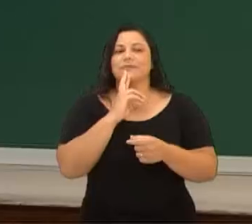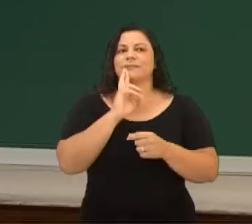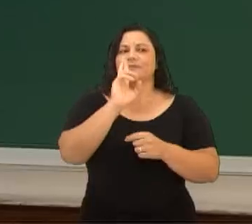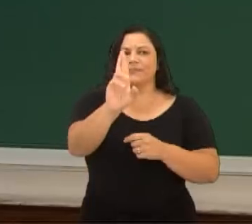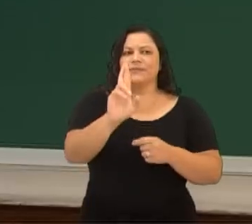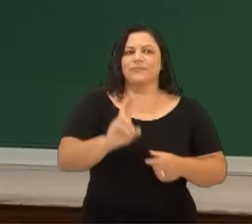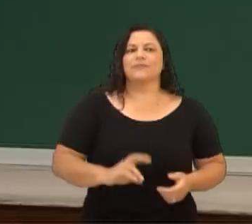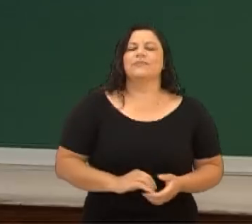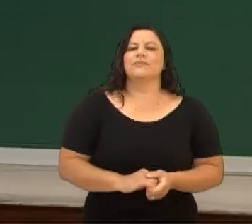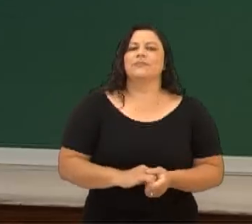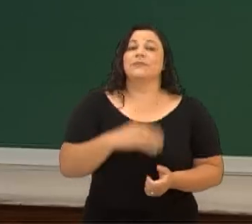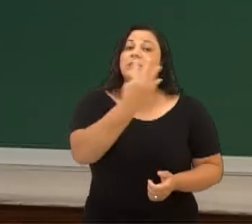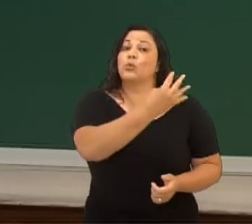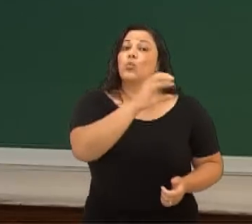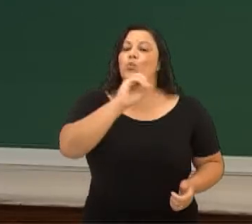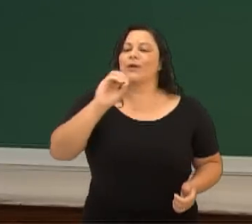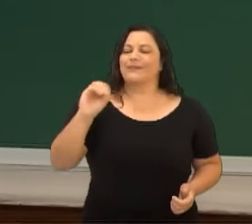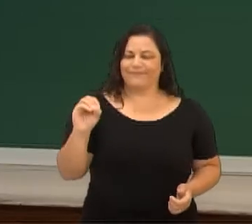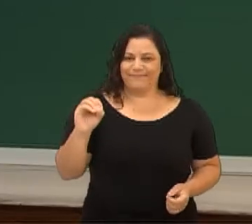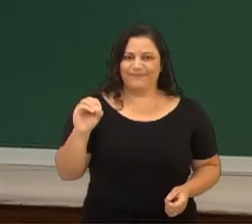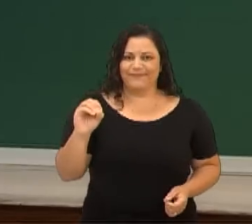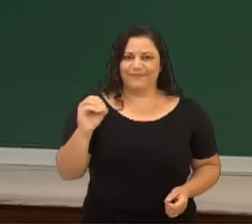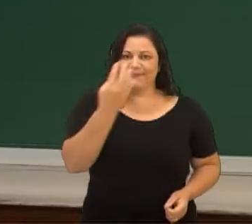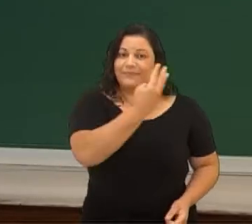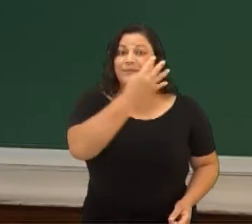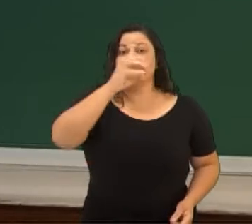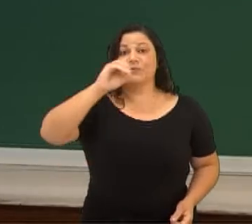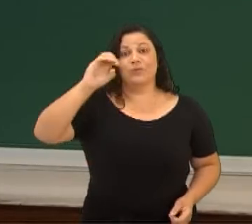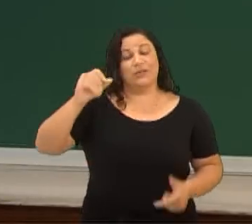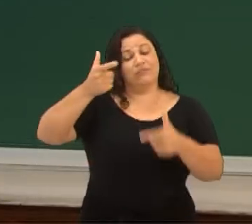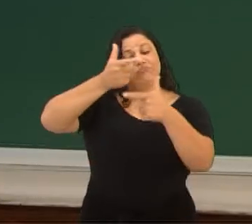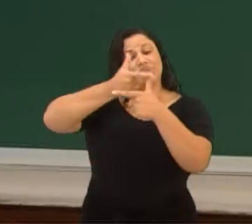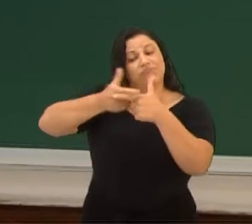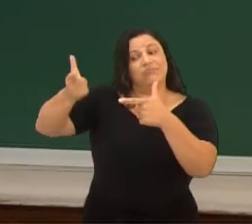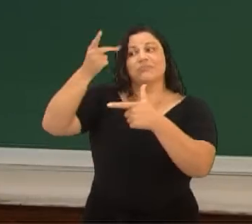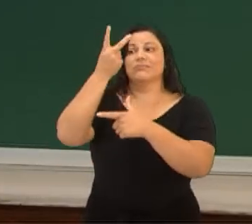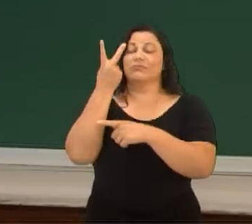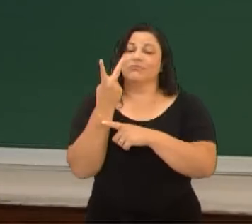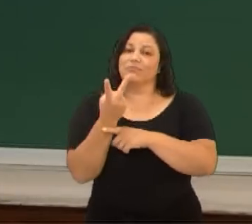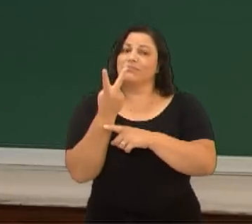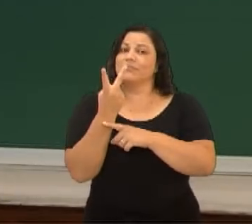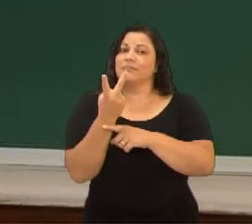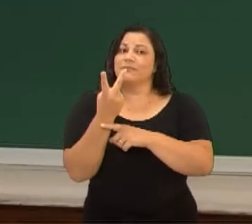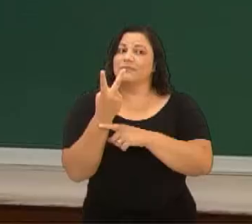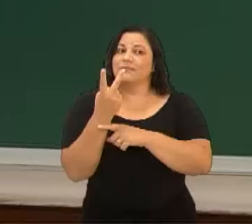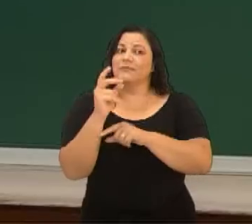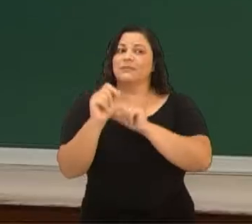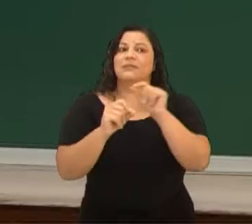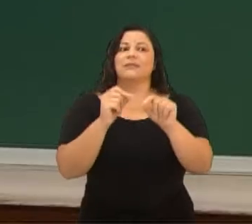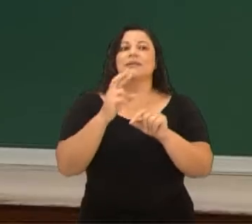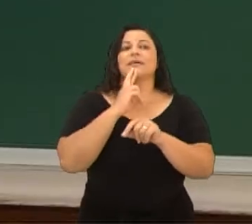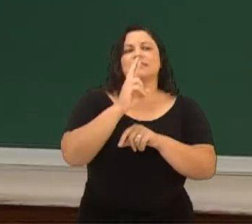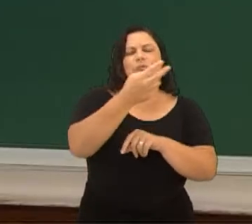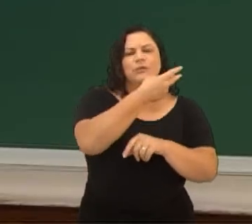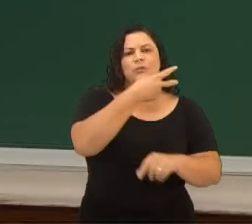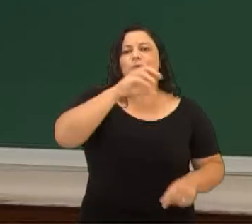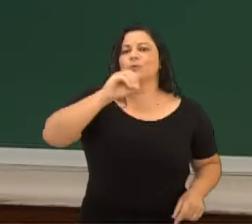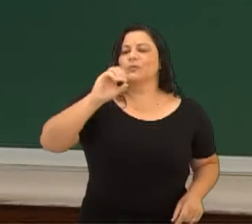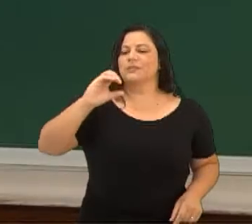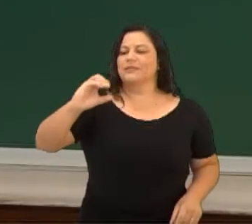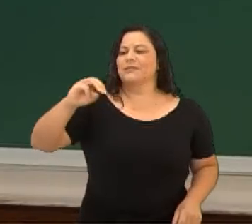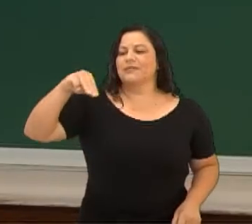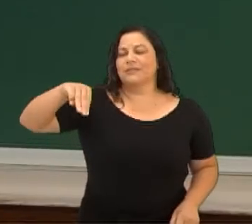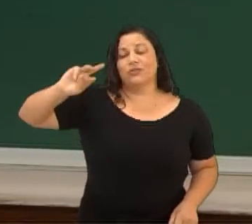vai dar 400. 400 divididos por 2 deu quanto? 200 centímetros